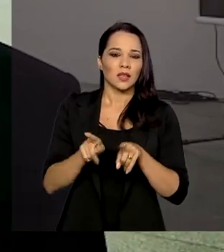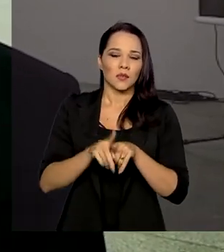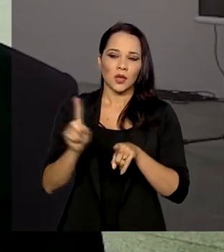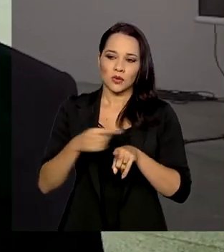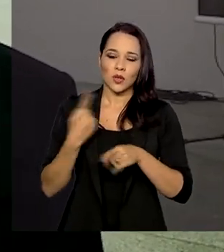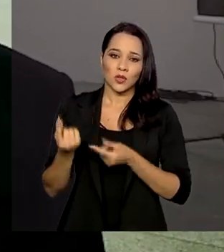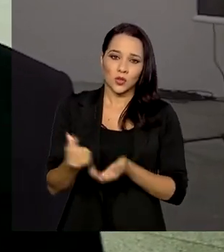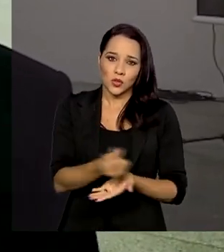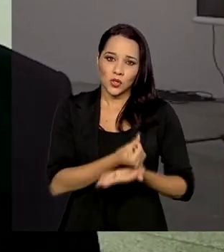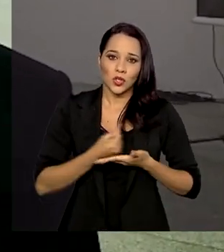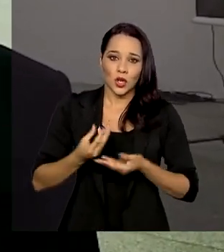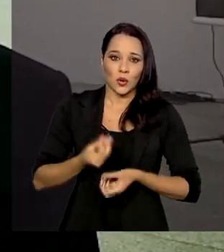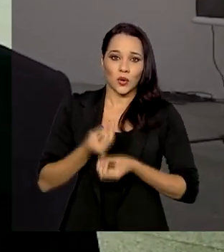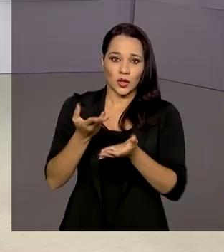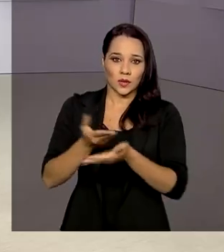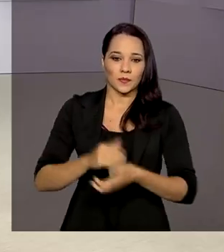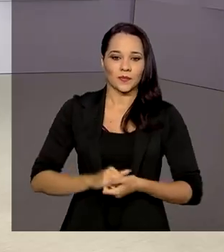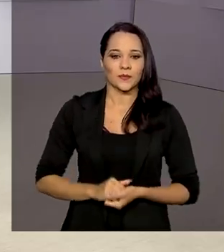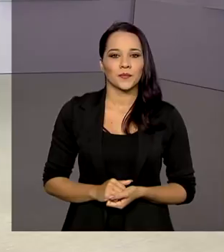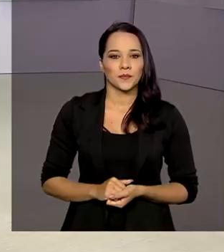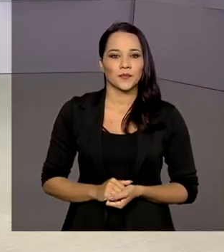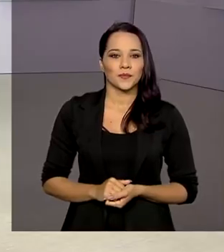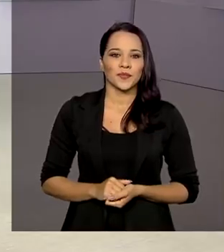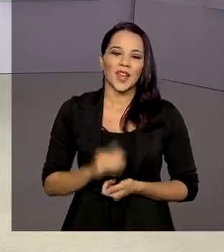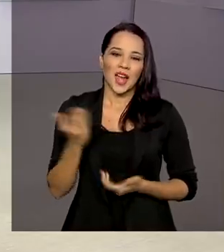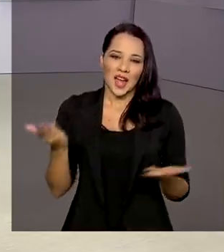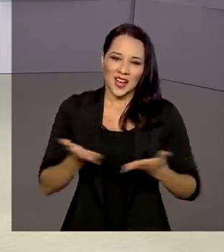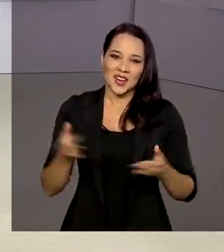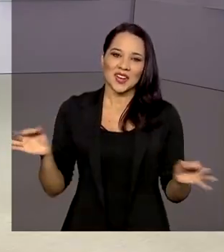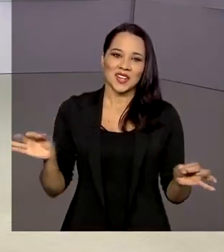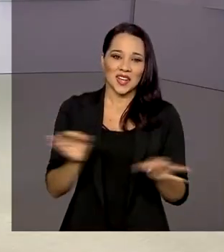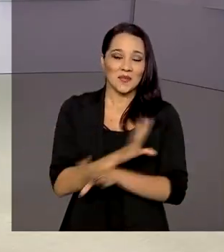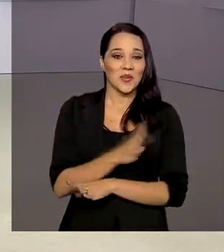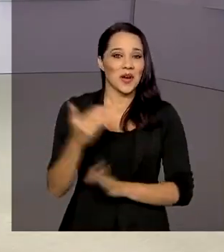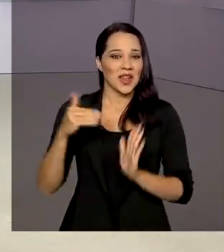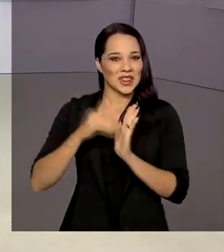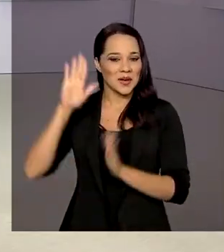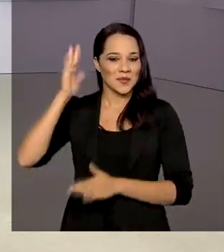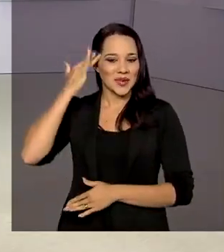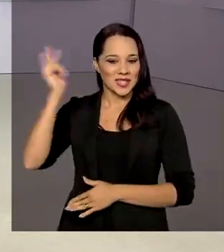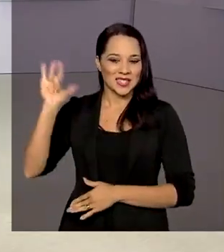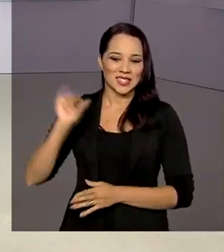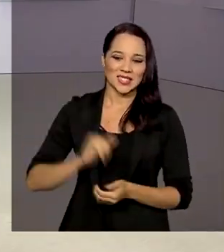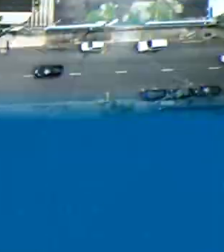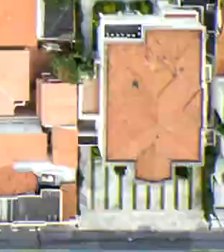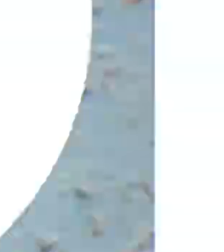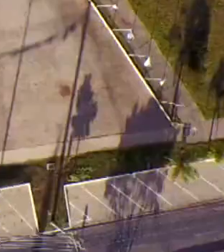recursos com a entrega da hora. Essa edição termina aqui. Até amanhã.